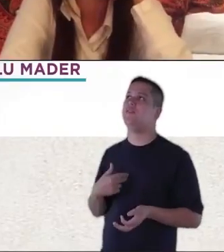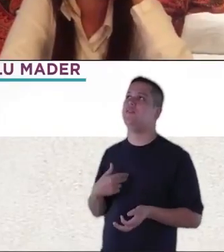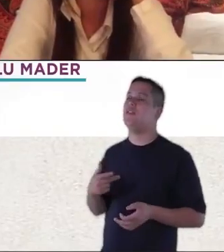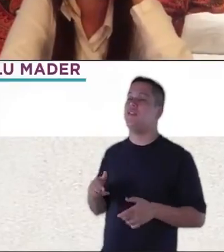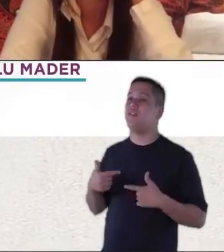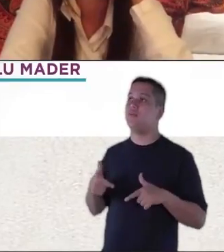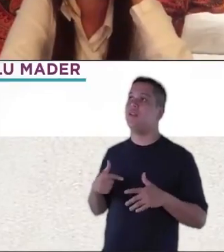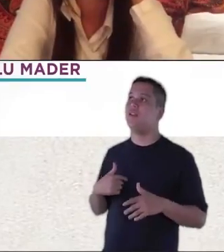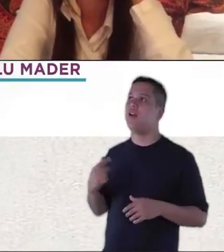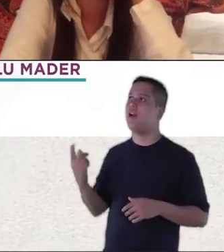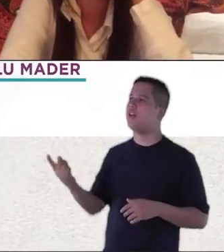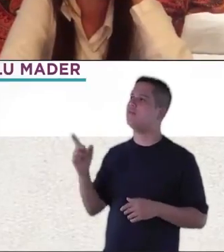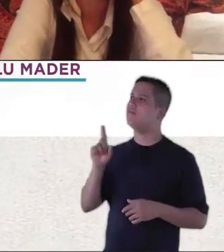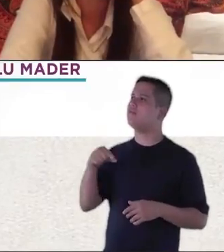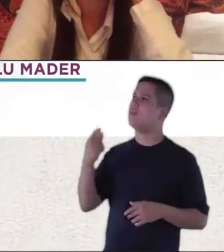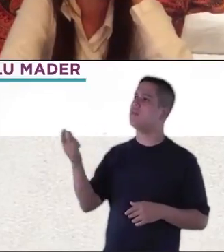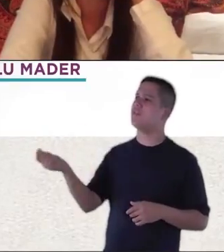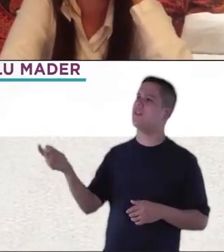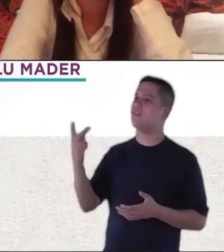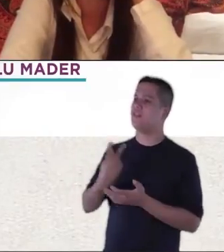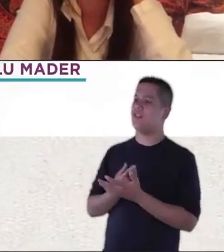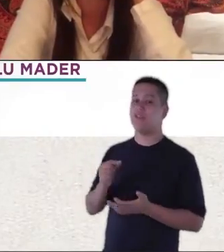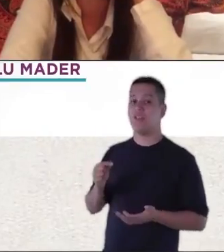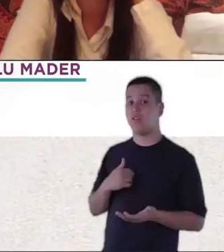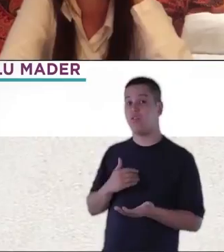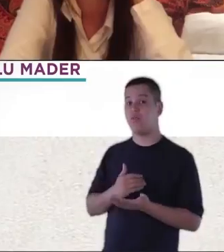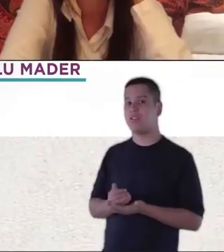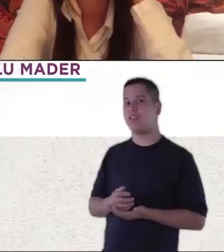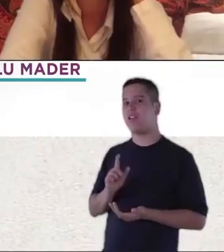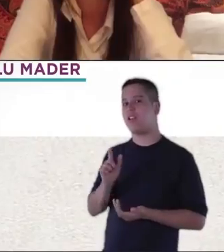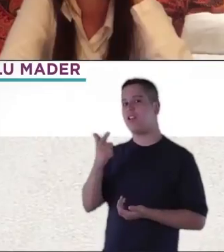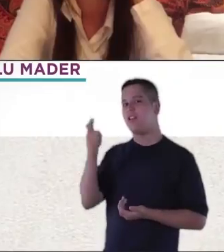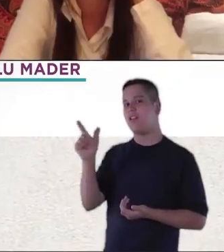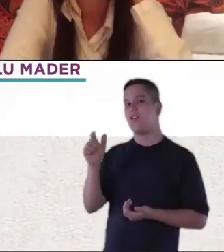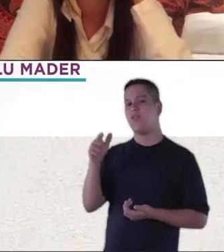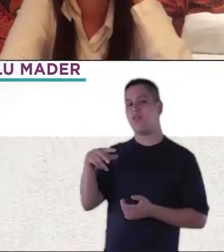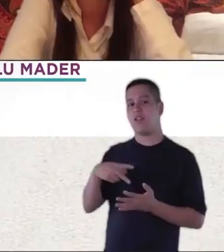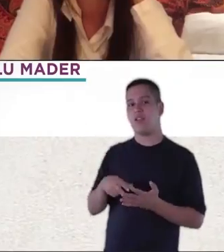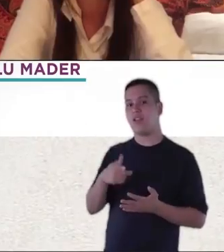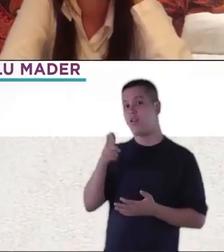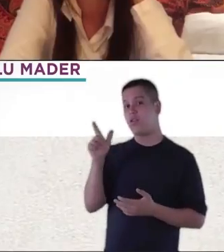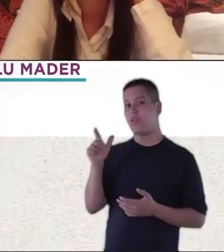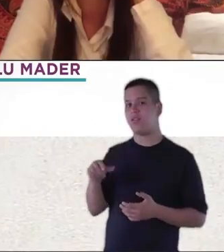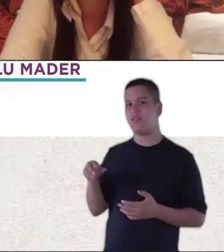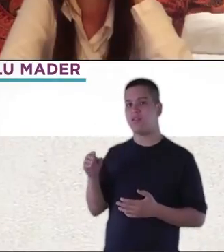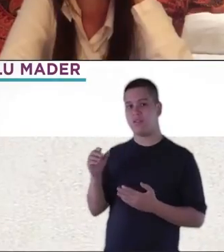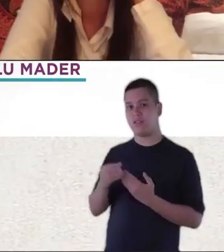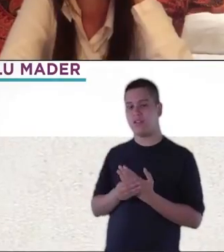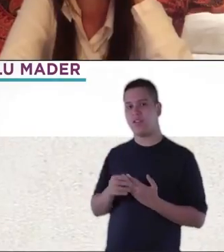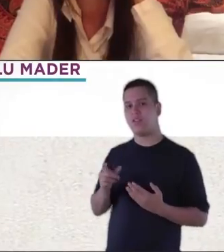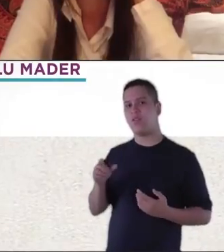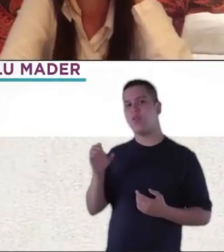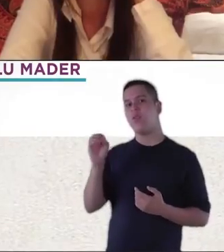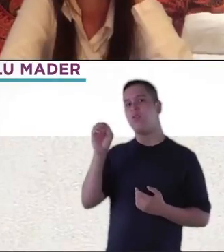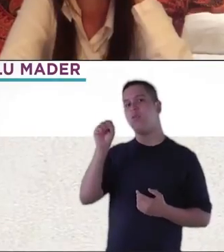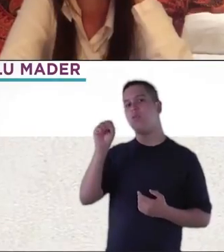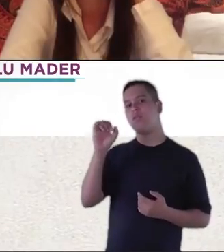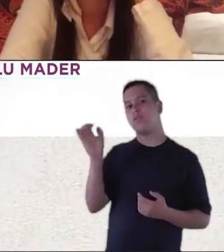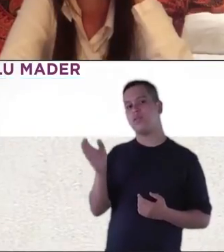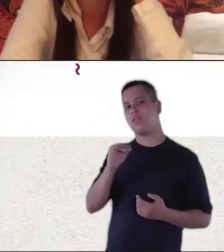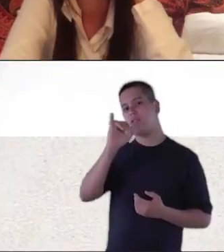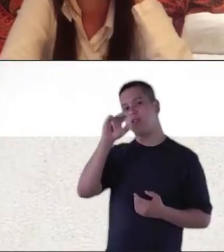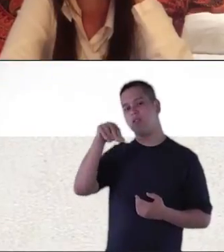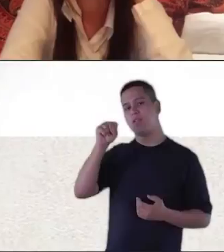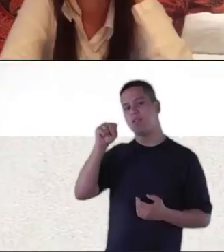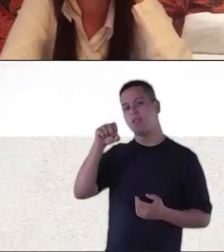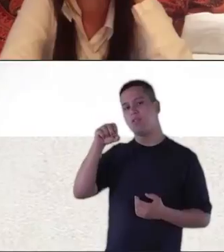com um livro, que é Os Insones, que é um romance que se passa numa comunidade aqui da Rocinha. Eu nunca fui